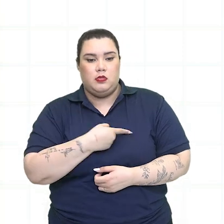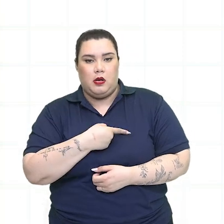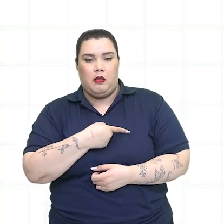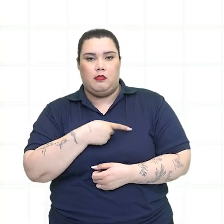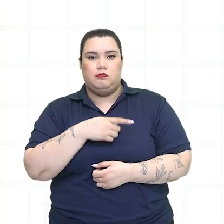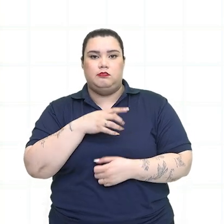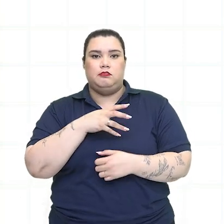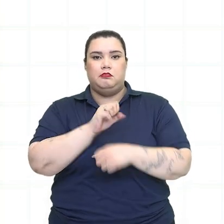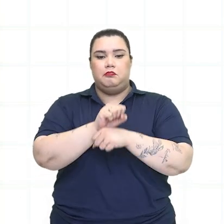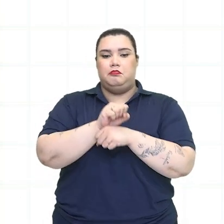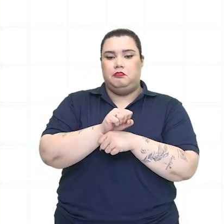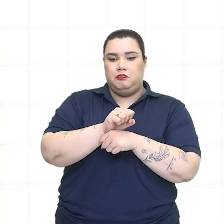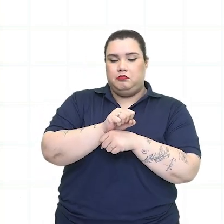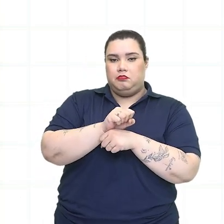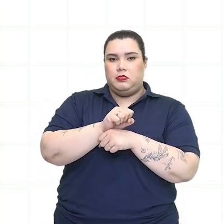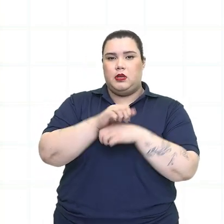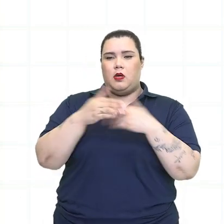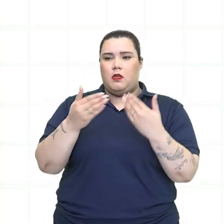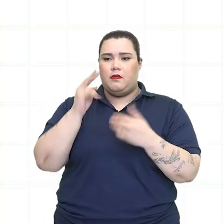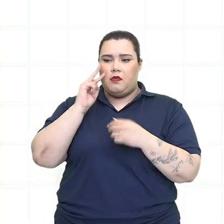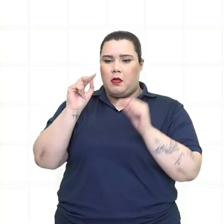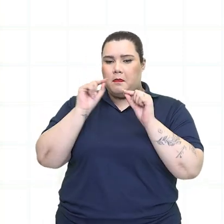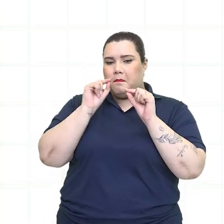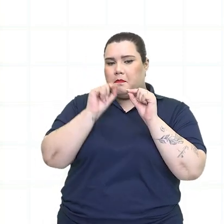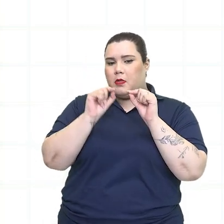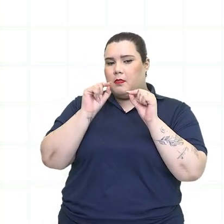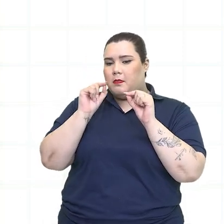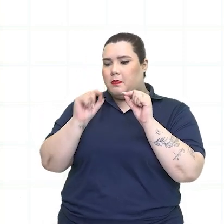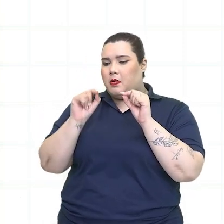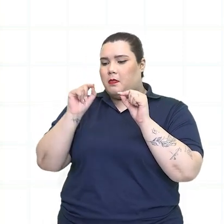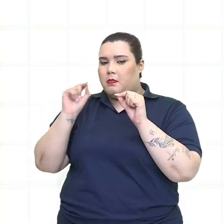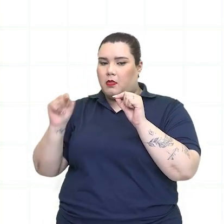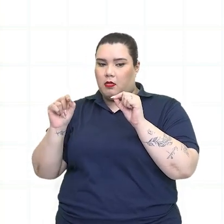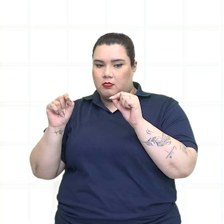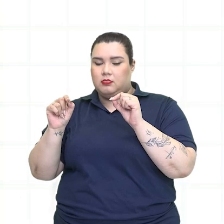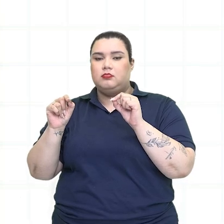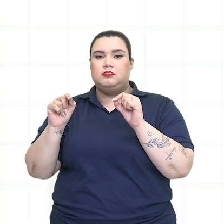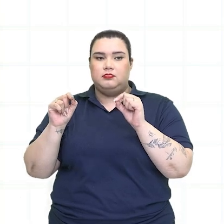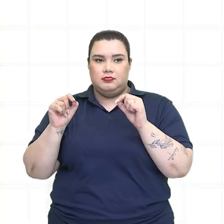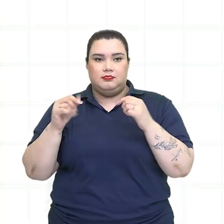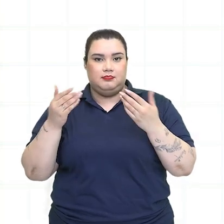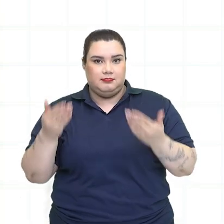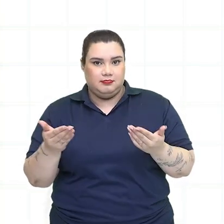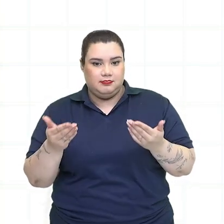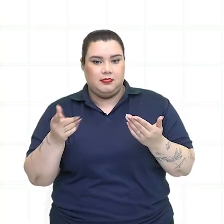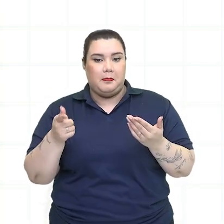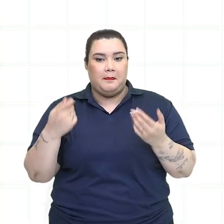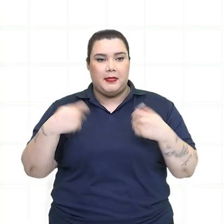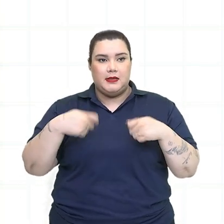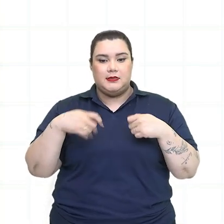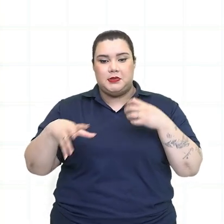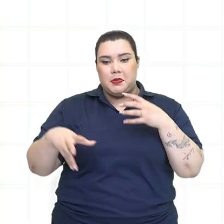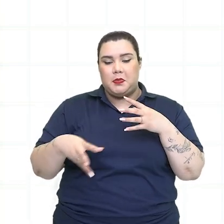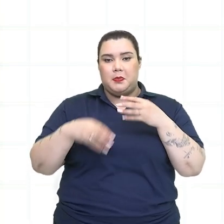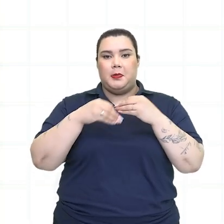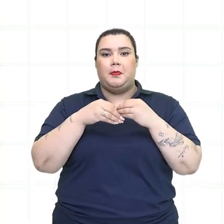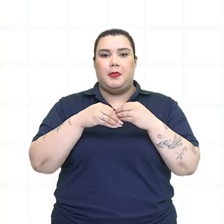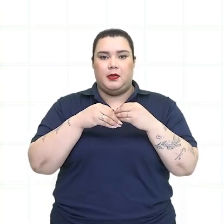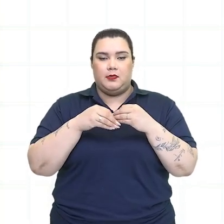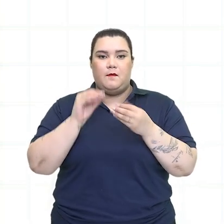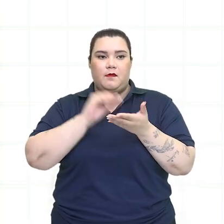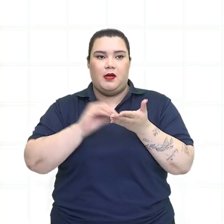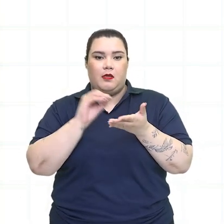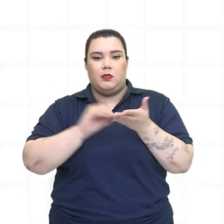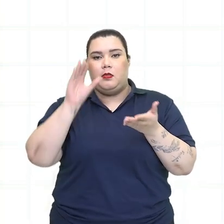parou. Reticência significa para o leitor que existe algo a ser dito que não foi.